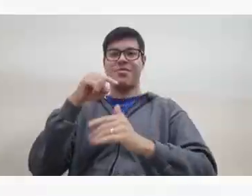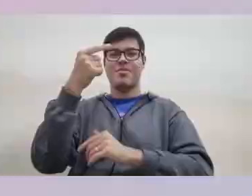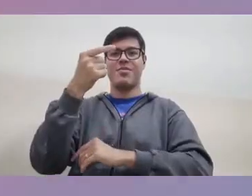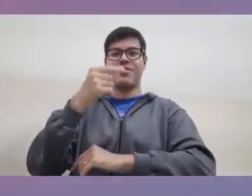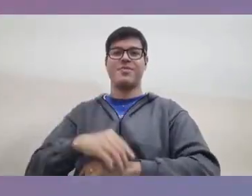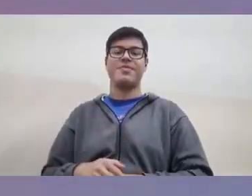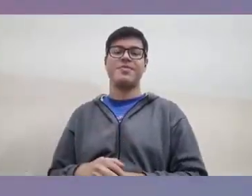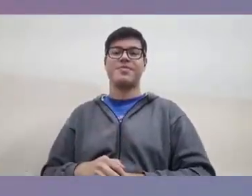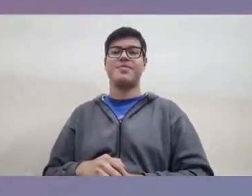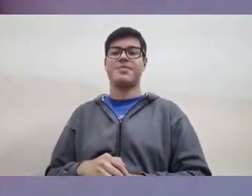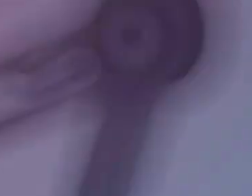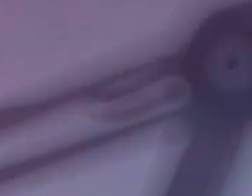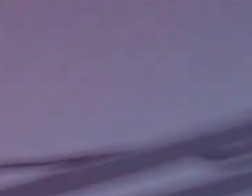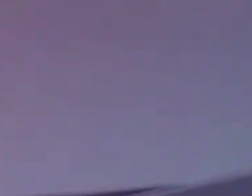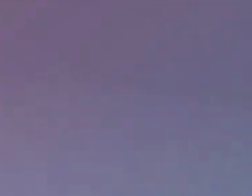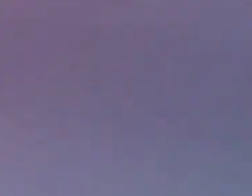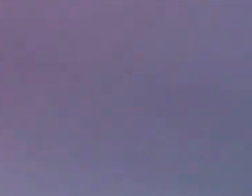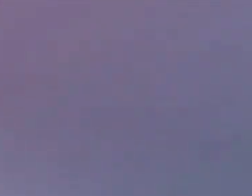abençoe